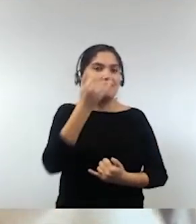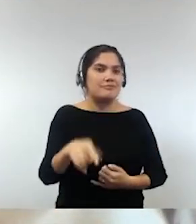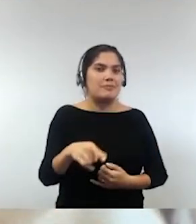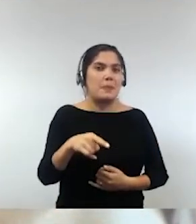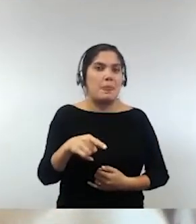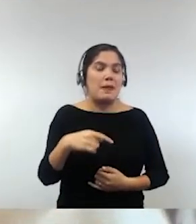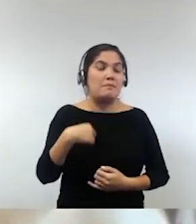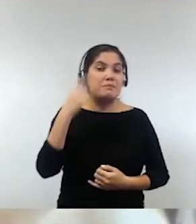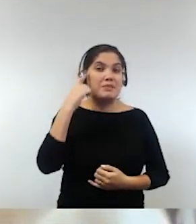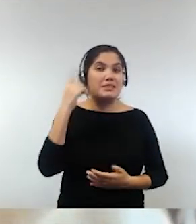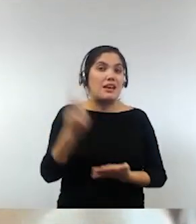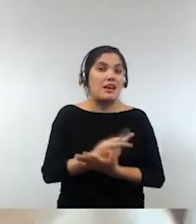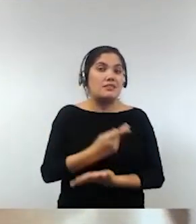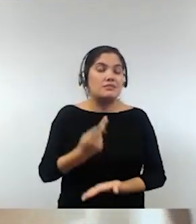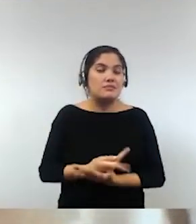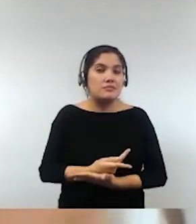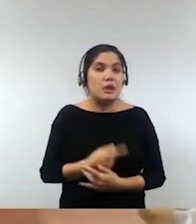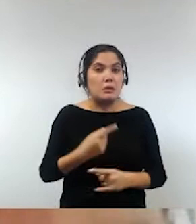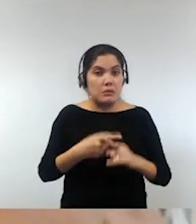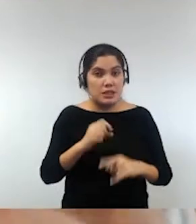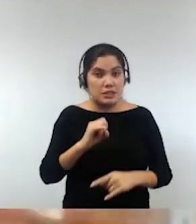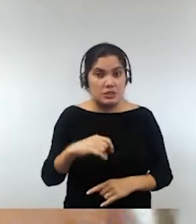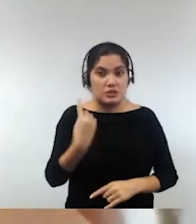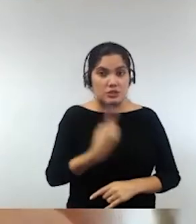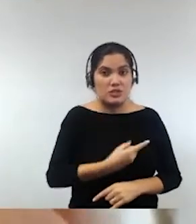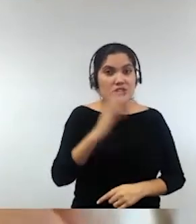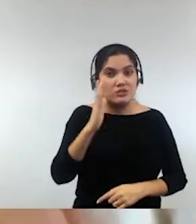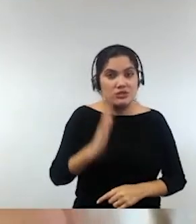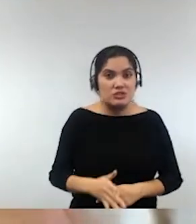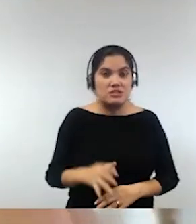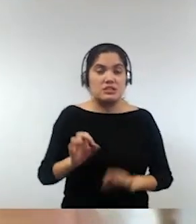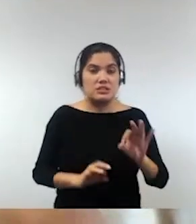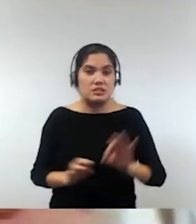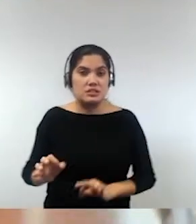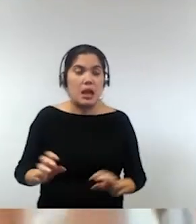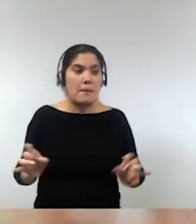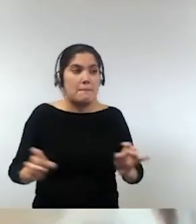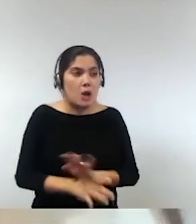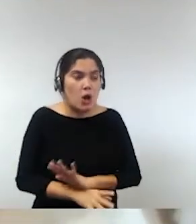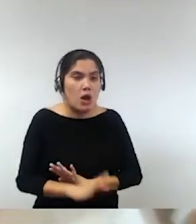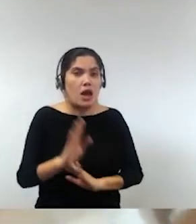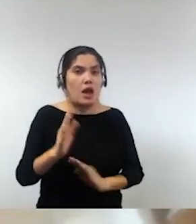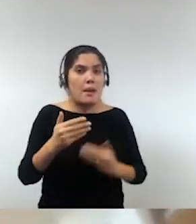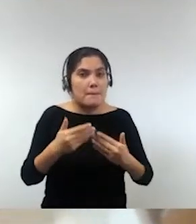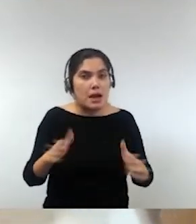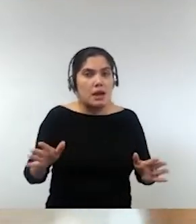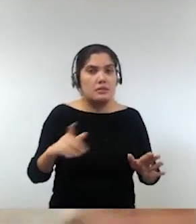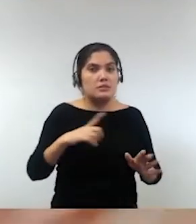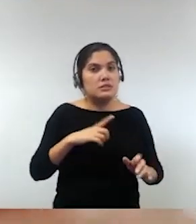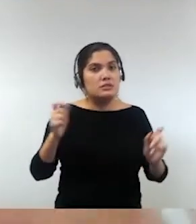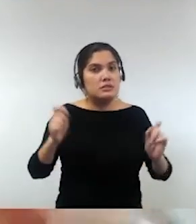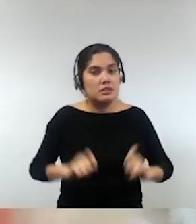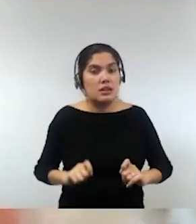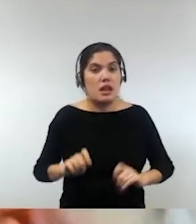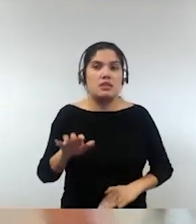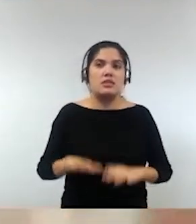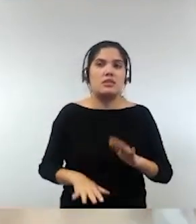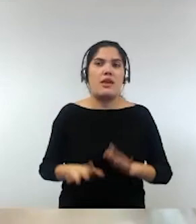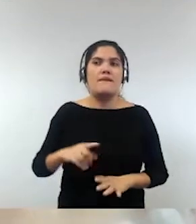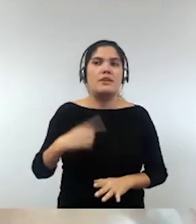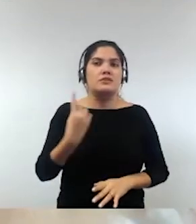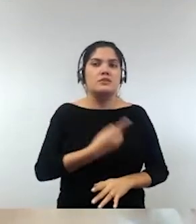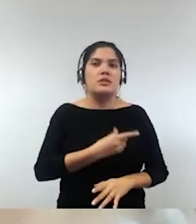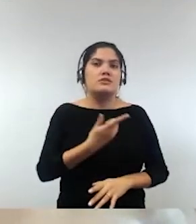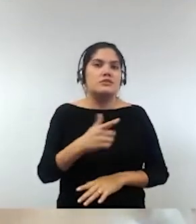pensei errado, porque se já não tivéssemos um segmento aberto para essa possibilidade, talvez não estivéssemos